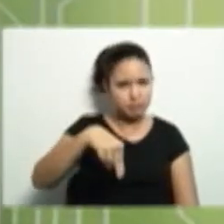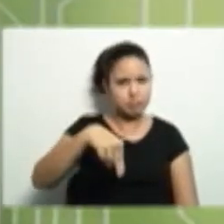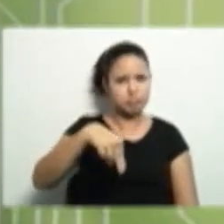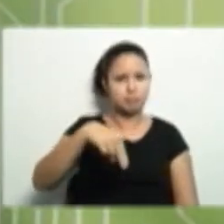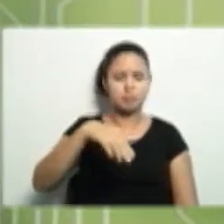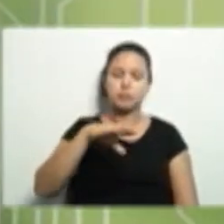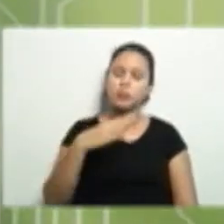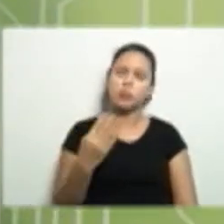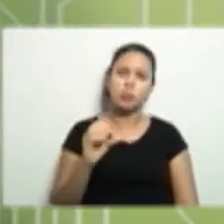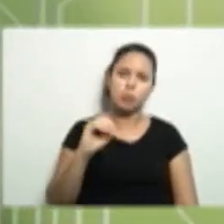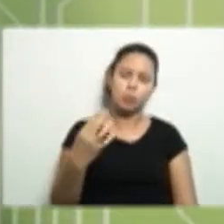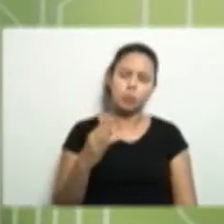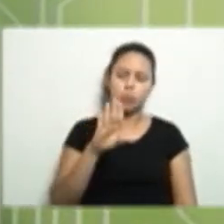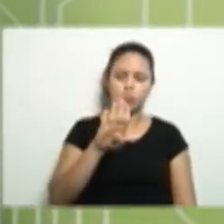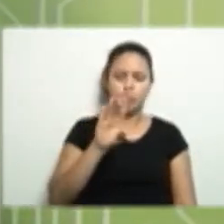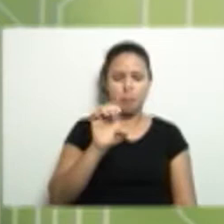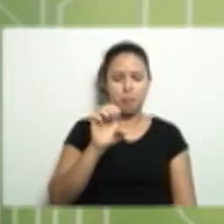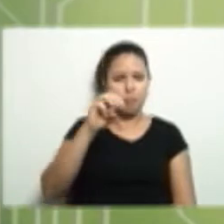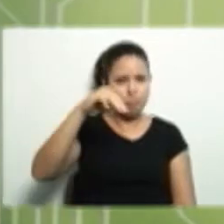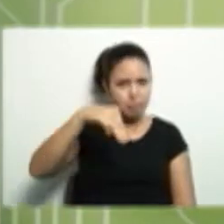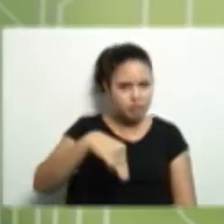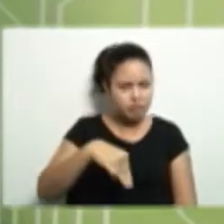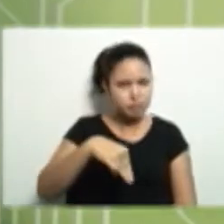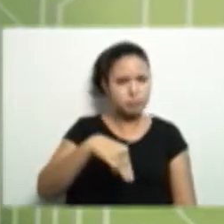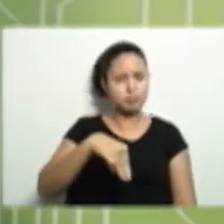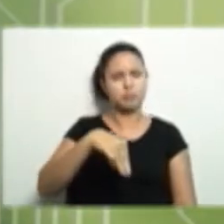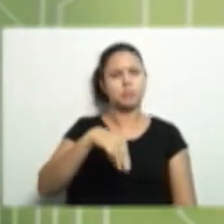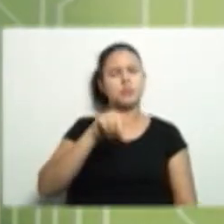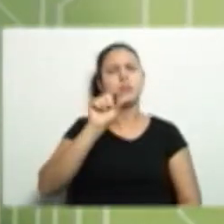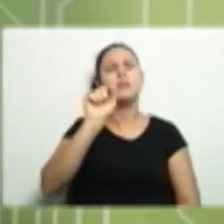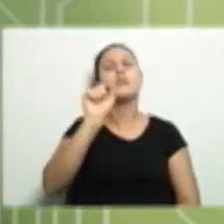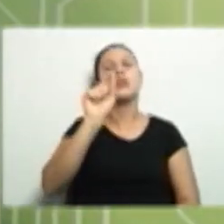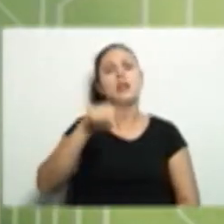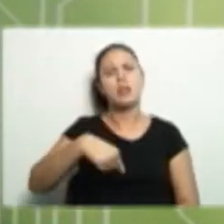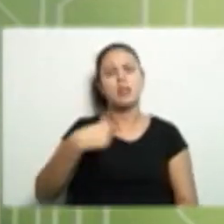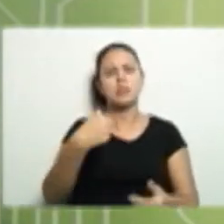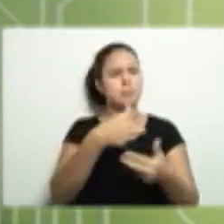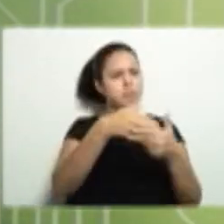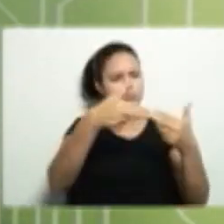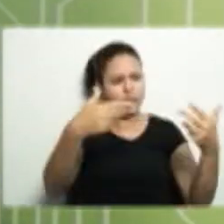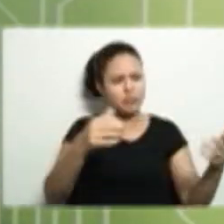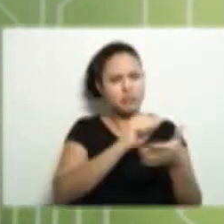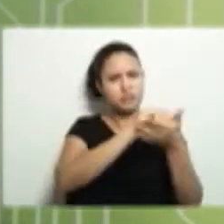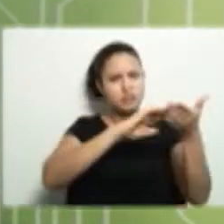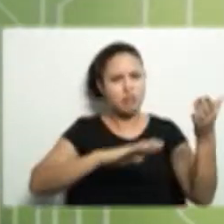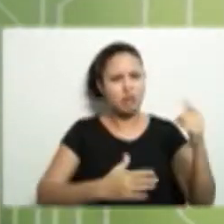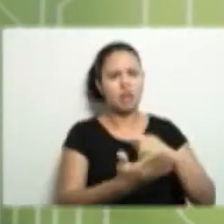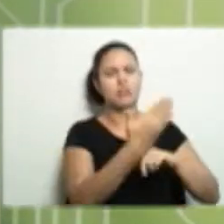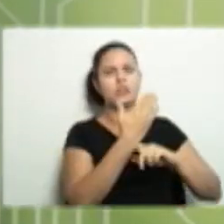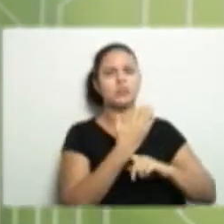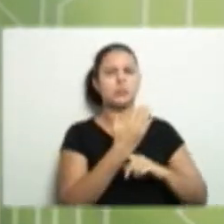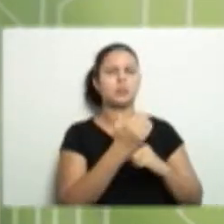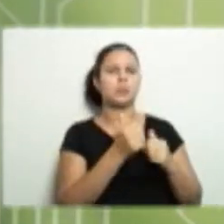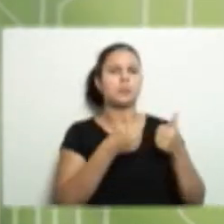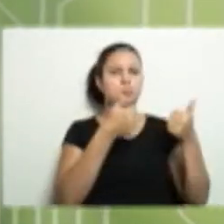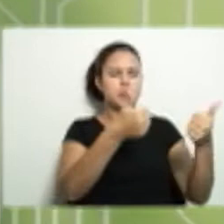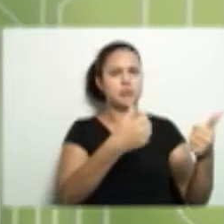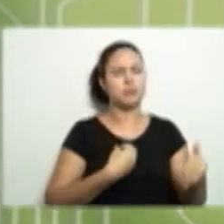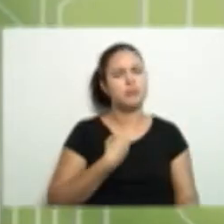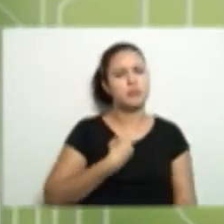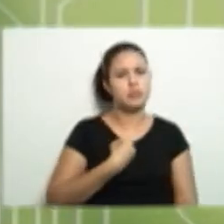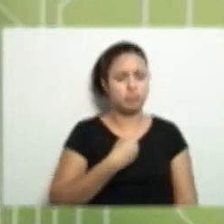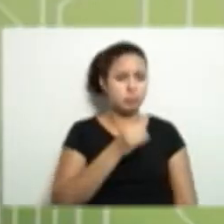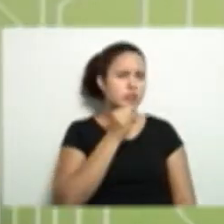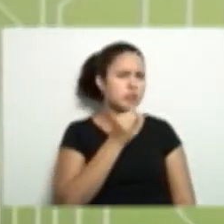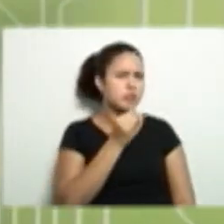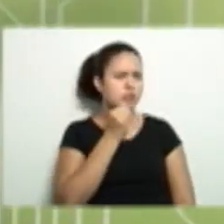serviços são melhorias, prestações de serviços são atividades que melhoram nossa qualidade de vida. A gente pode pensar em alguns exemplos,